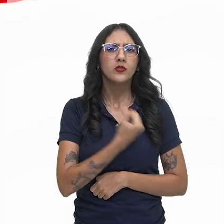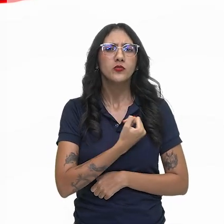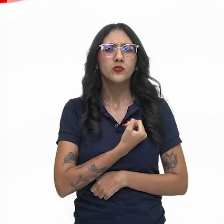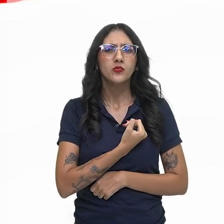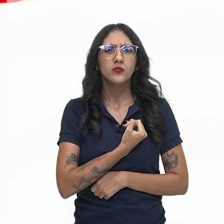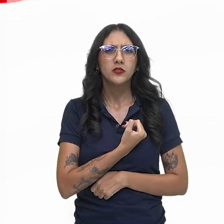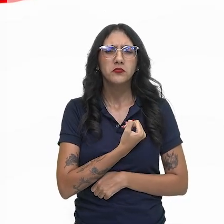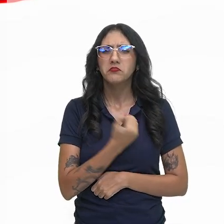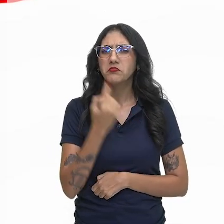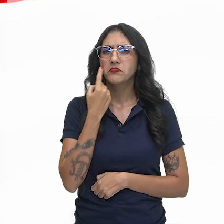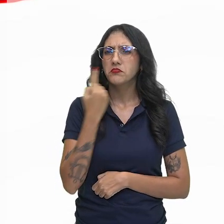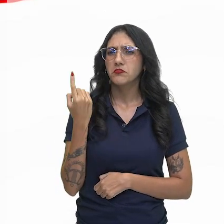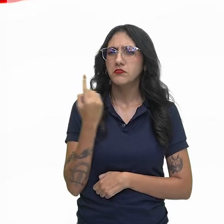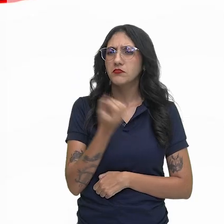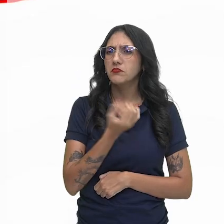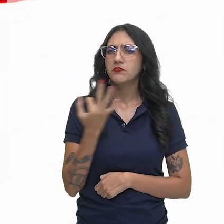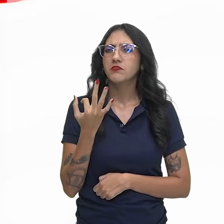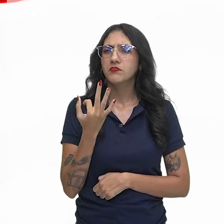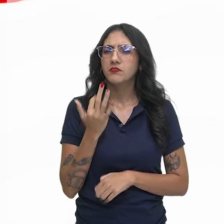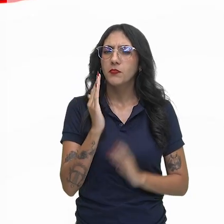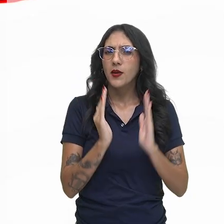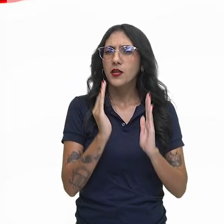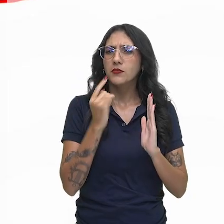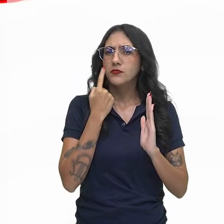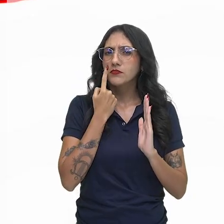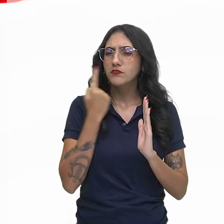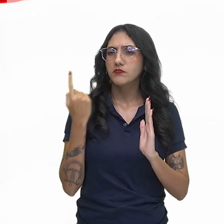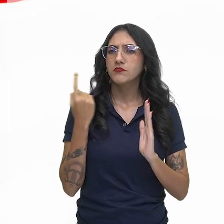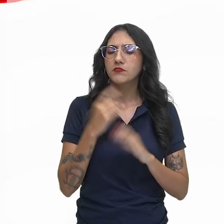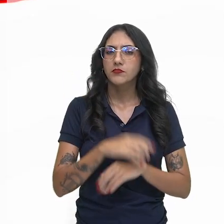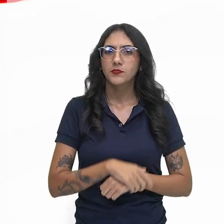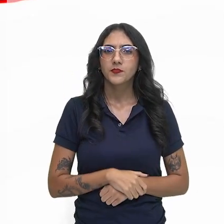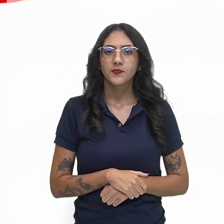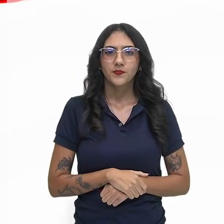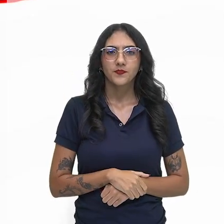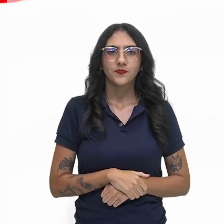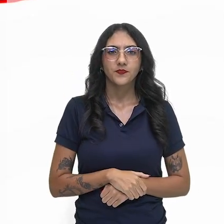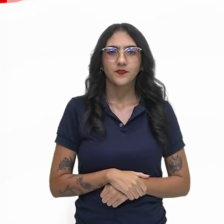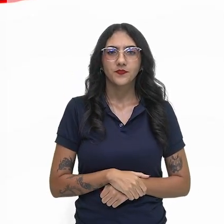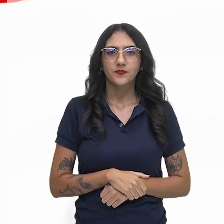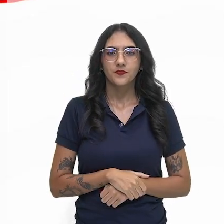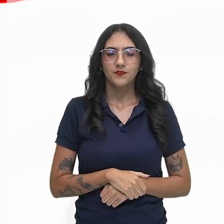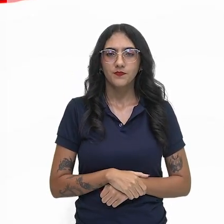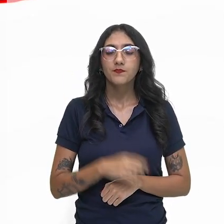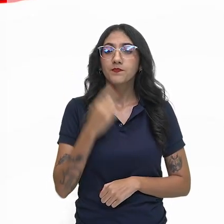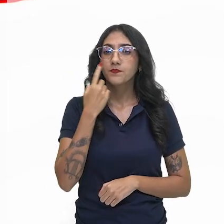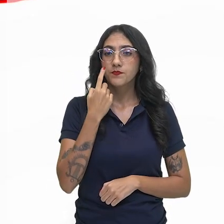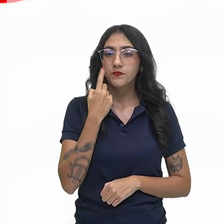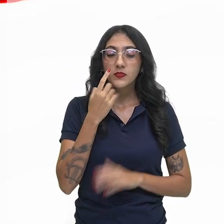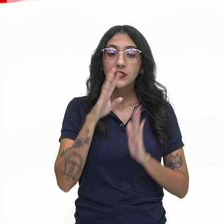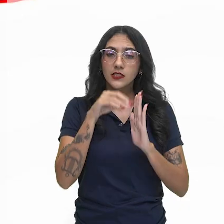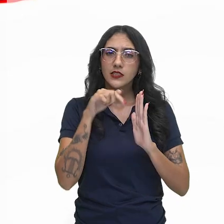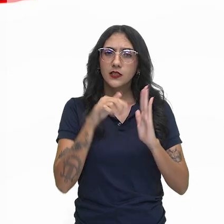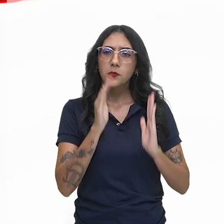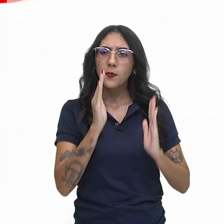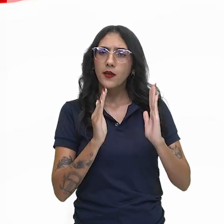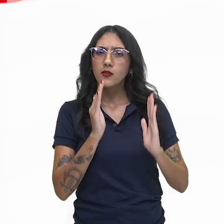algarismos significativos tem? Tem, de algarismos significativos aqui, eu